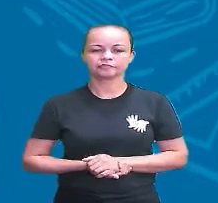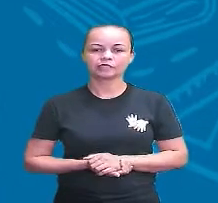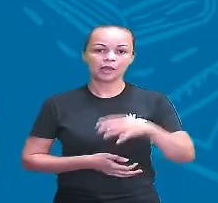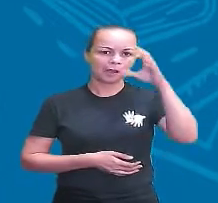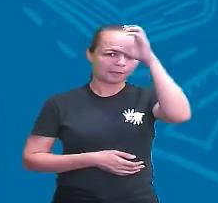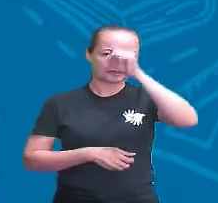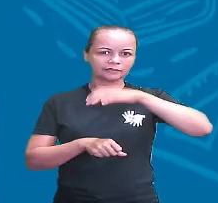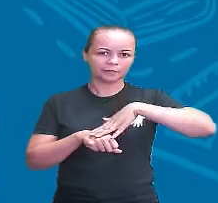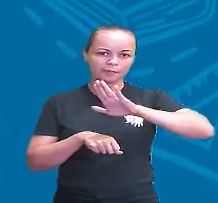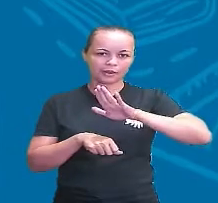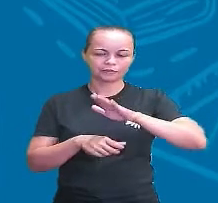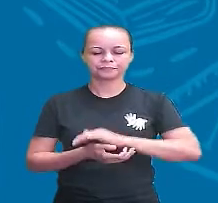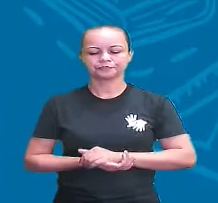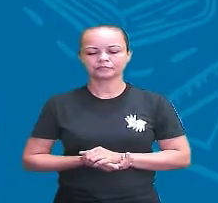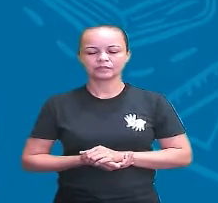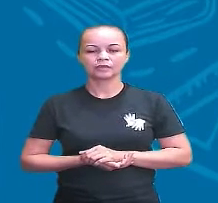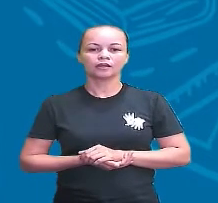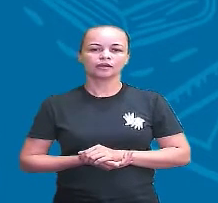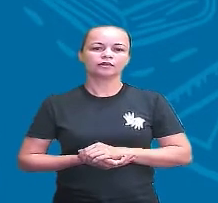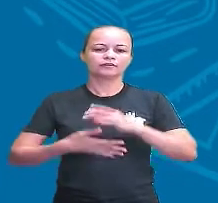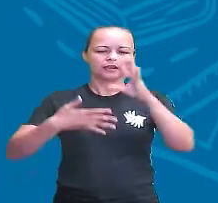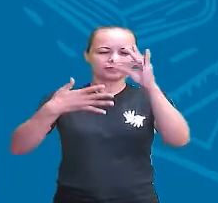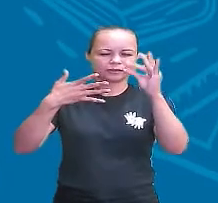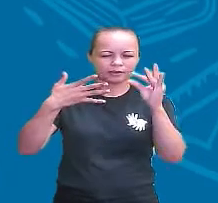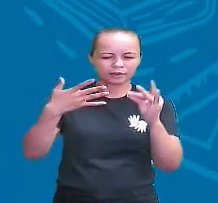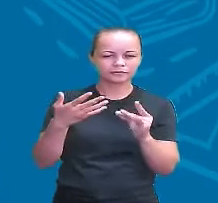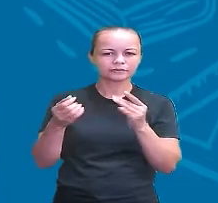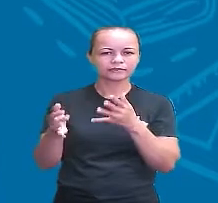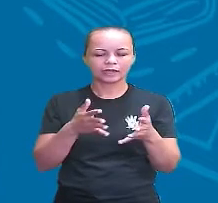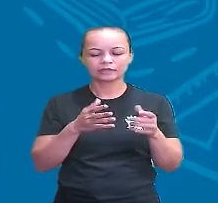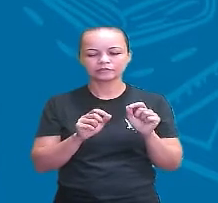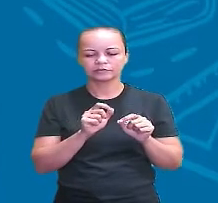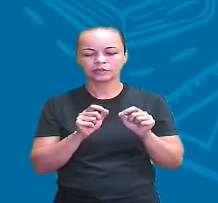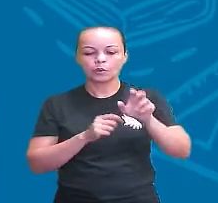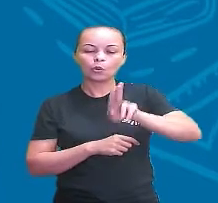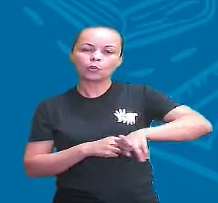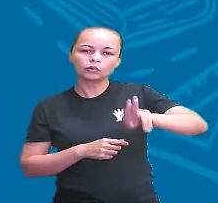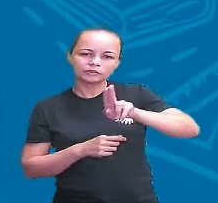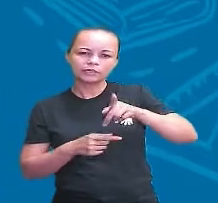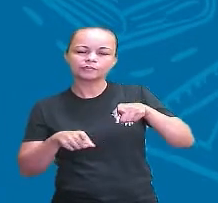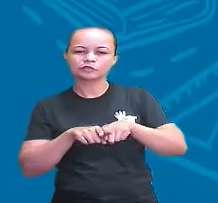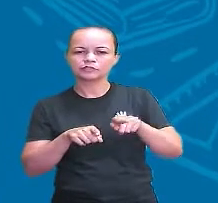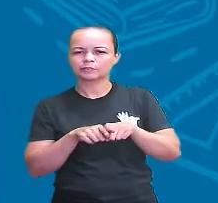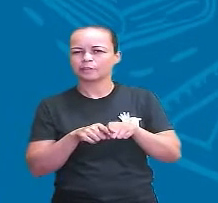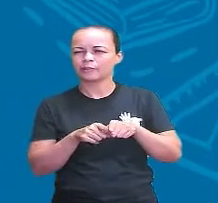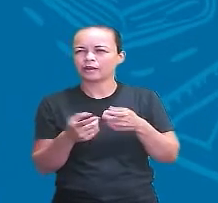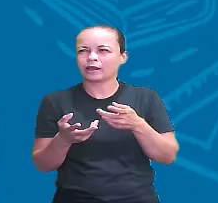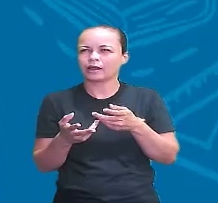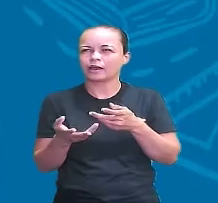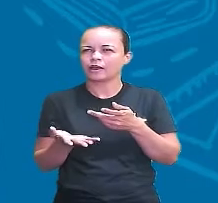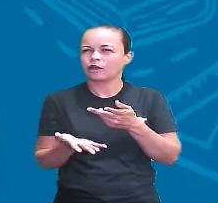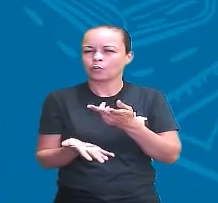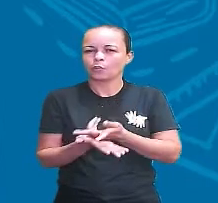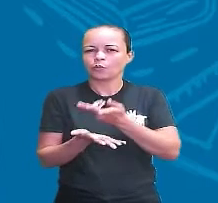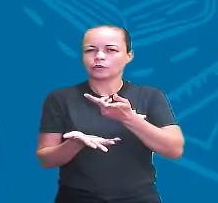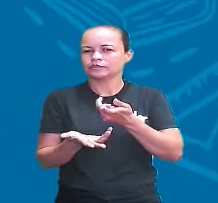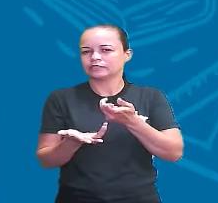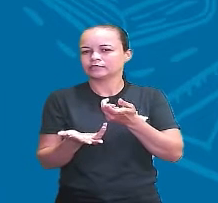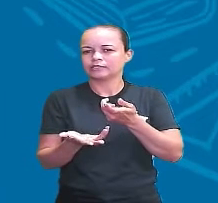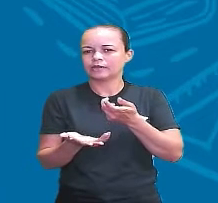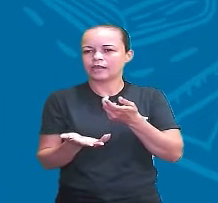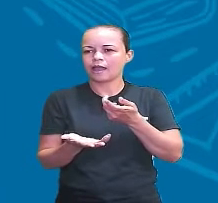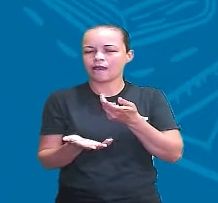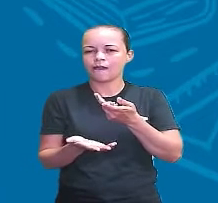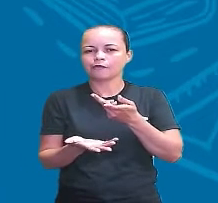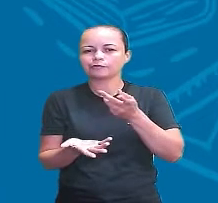Bom, detalhando um pouquinho, usamos também para quê? Para prever coisas com base em fatos. Então, quando a